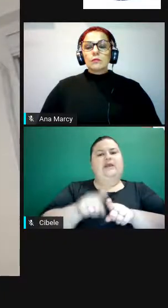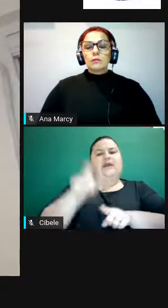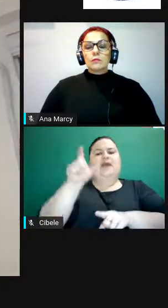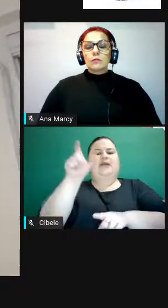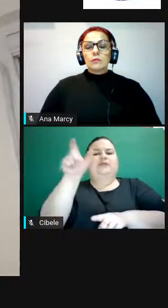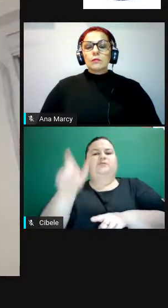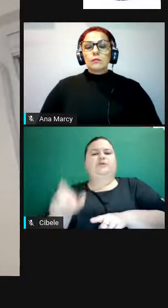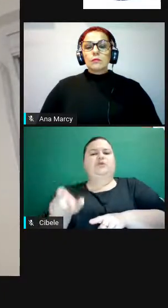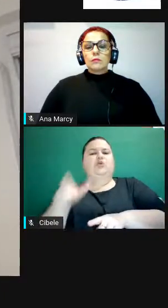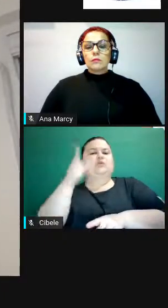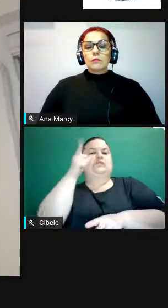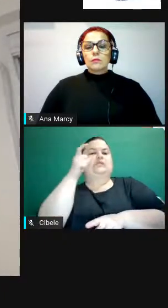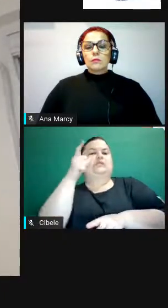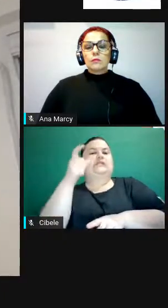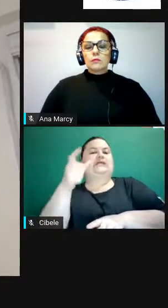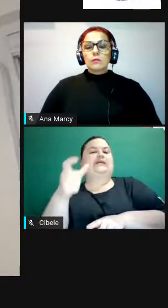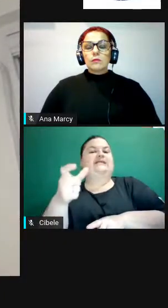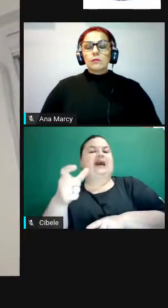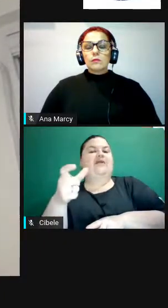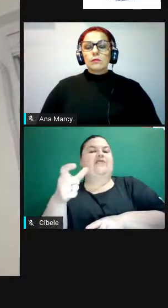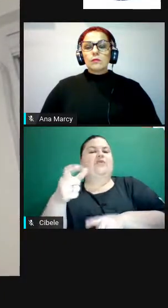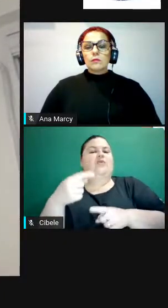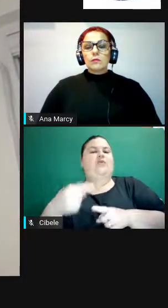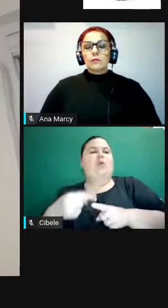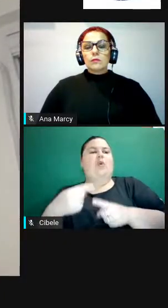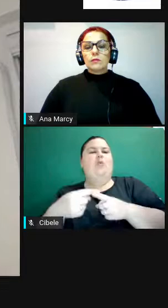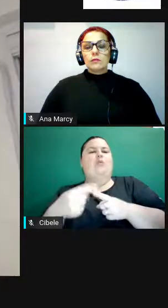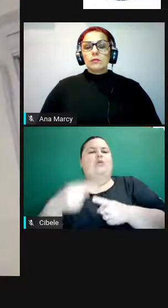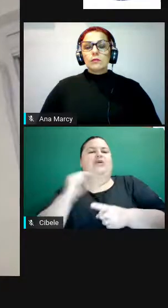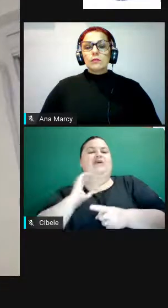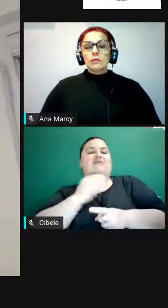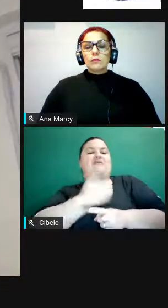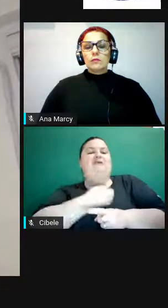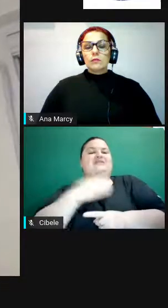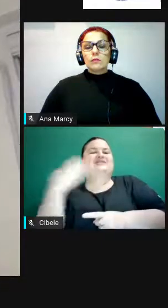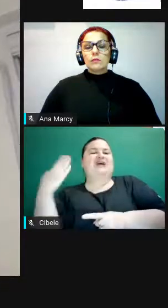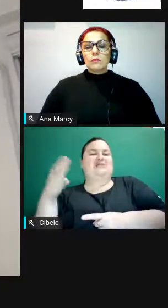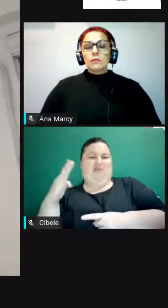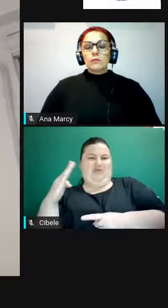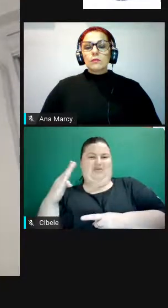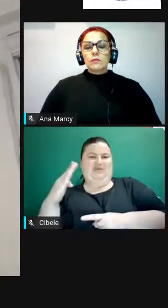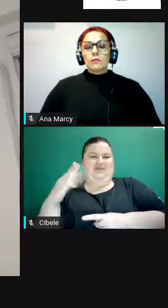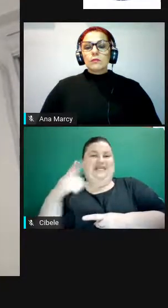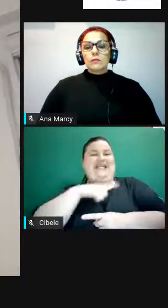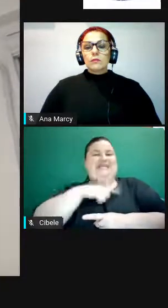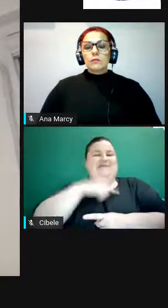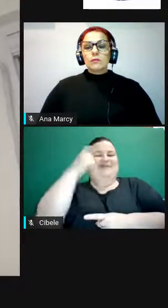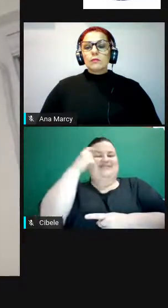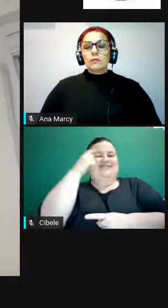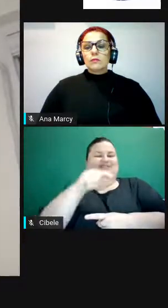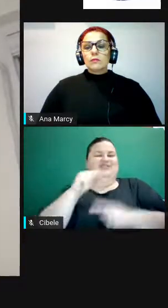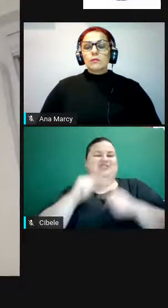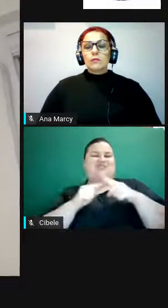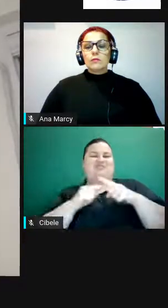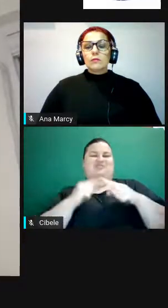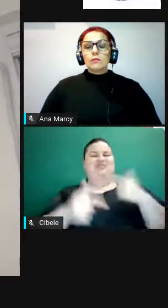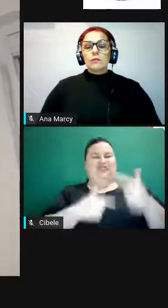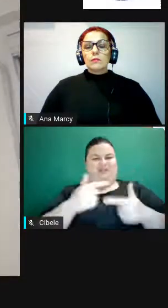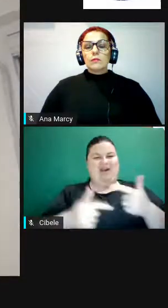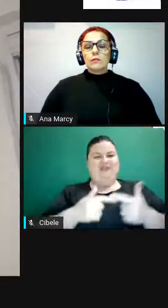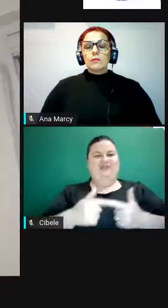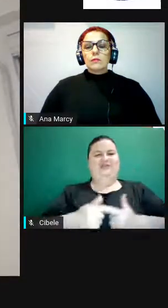interessavam muito pelo fato de nós termos biólogos e Thalía crescendo aquele tipo de serviço então ali no finalzinho de 2017 lá no verão de